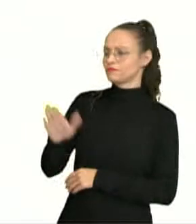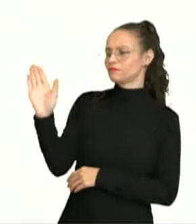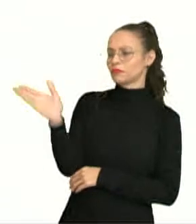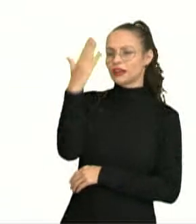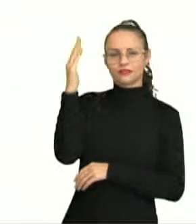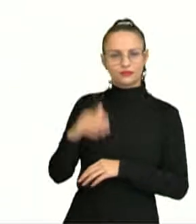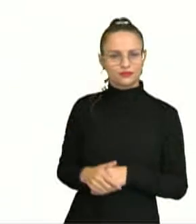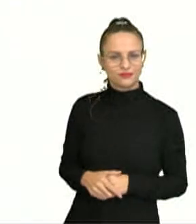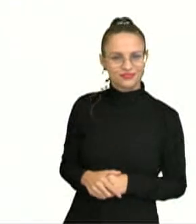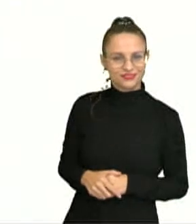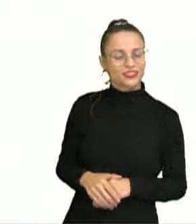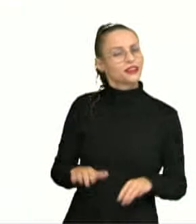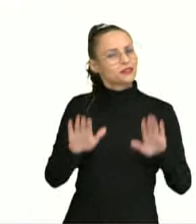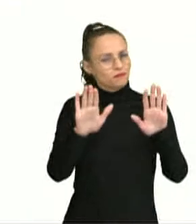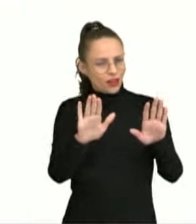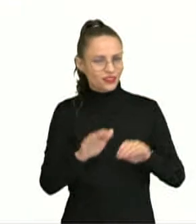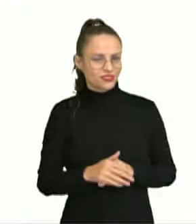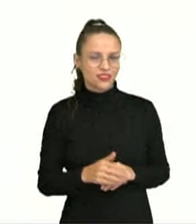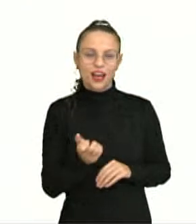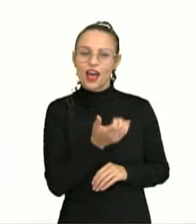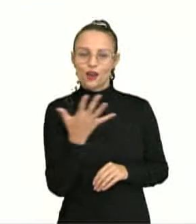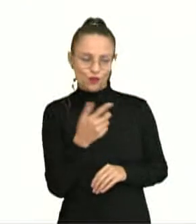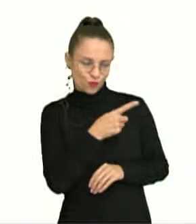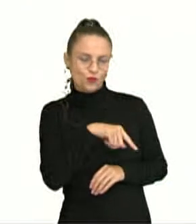tapa na cara, mas algumas